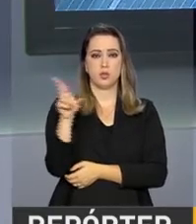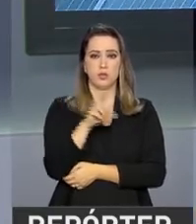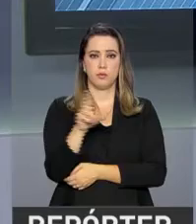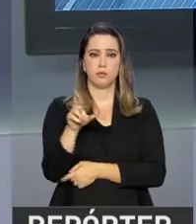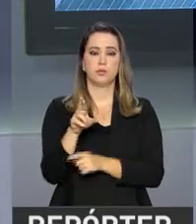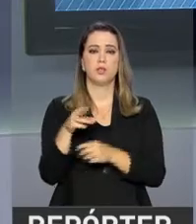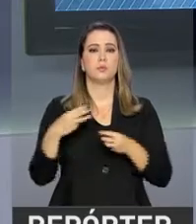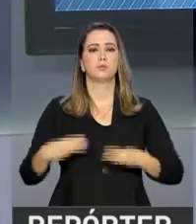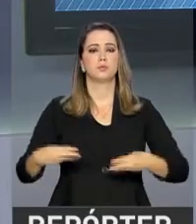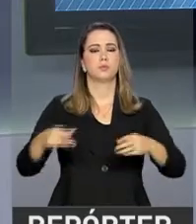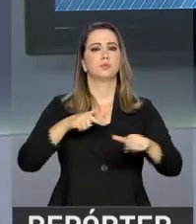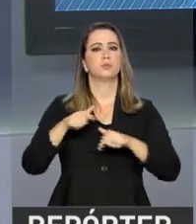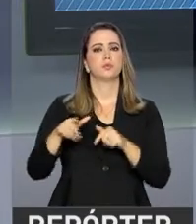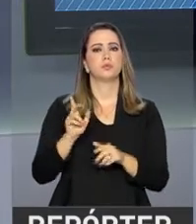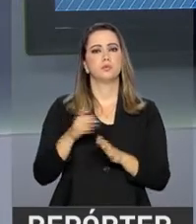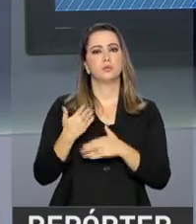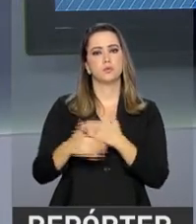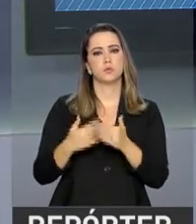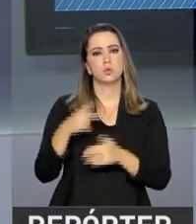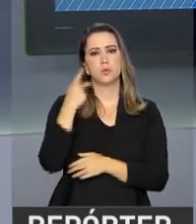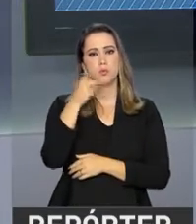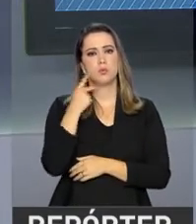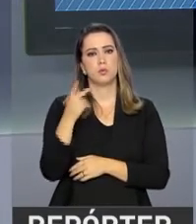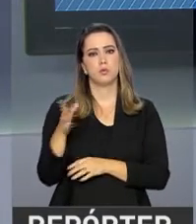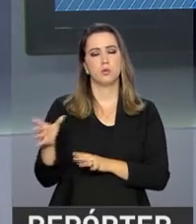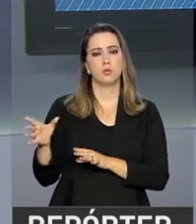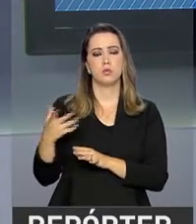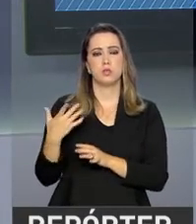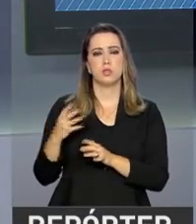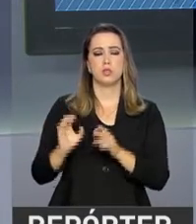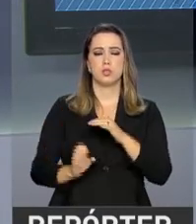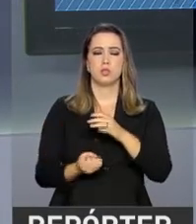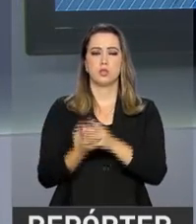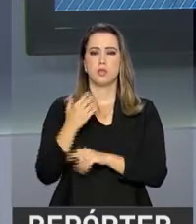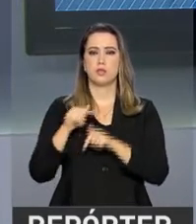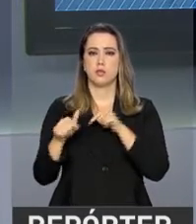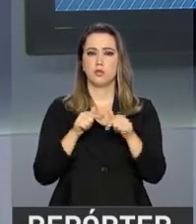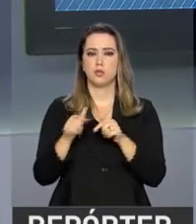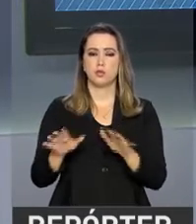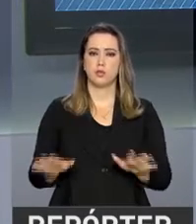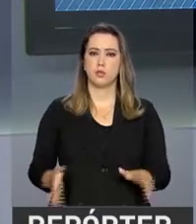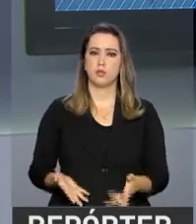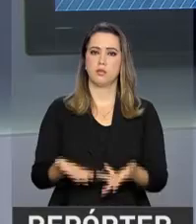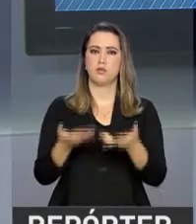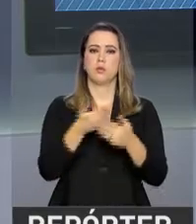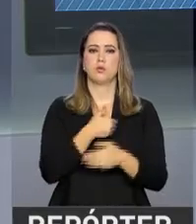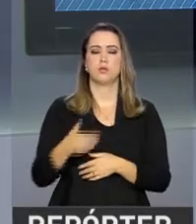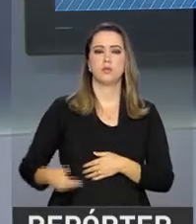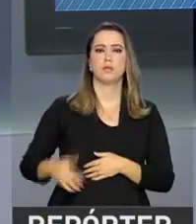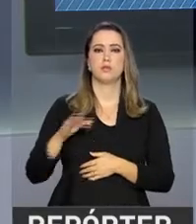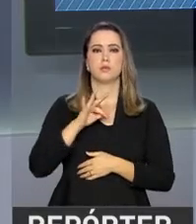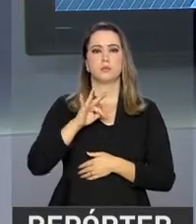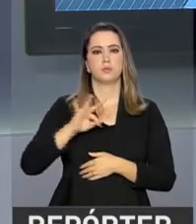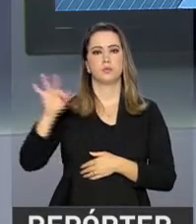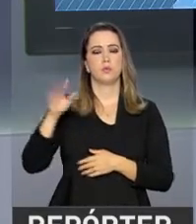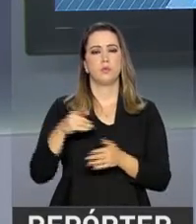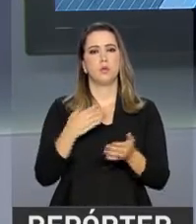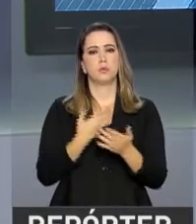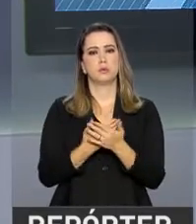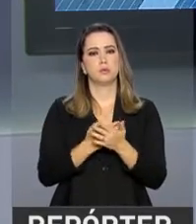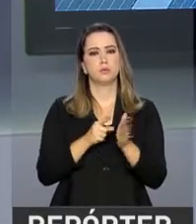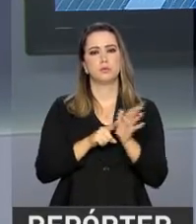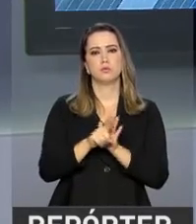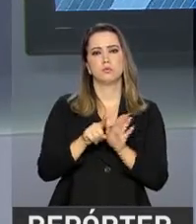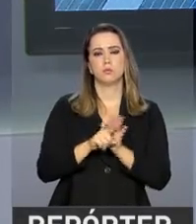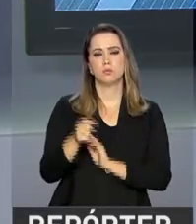Trabalho. A iniciativa faz parte de uma política de empregabilidade do governo federal para estimular pesquisas e projetos focados na